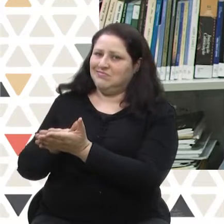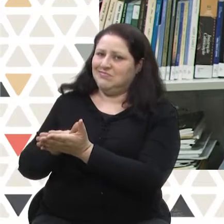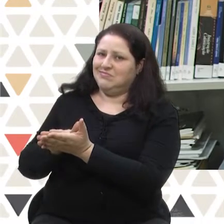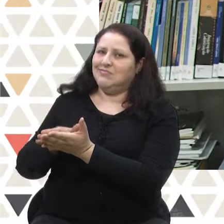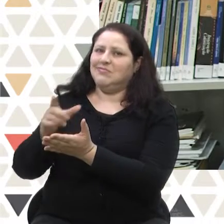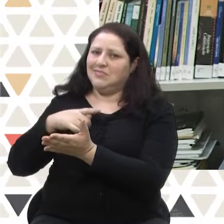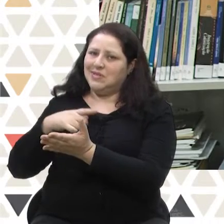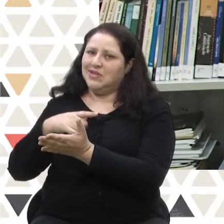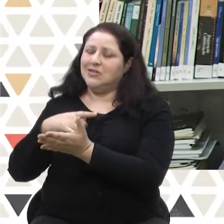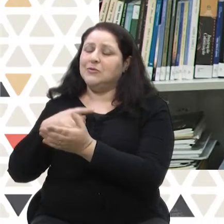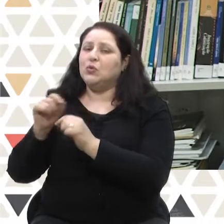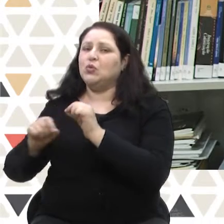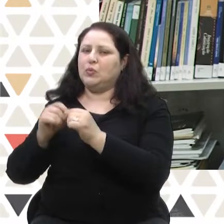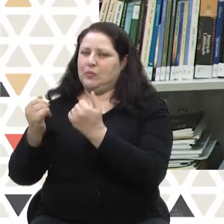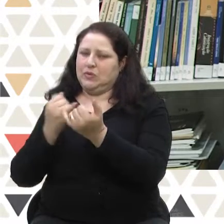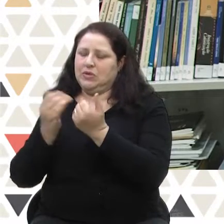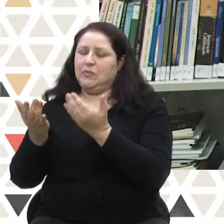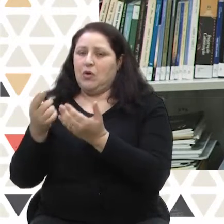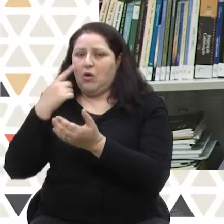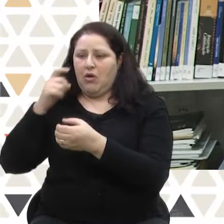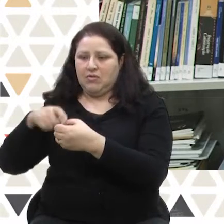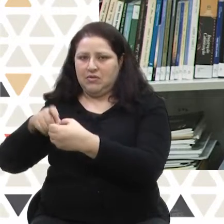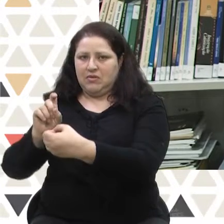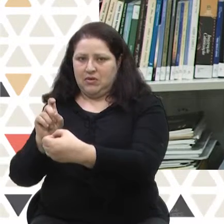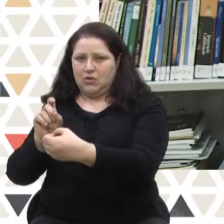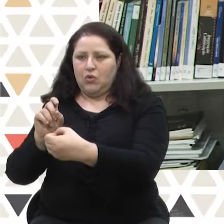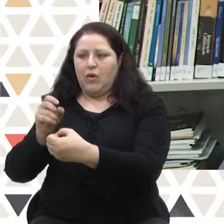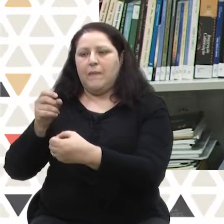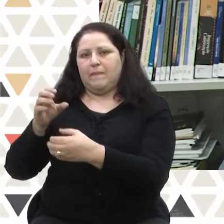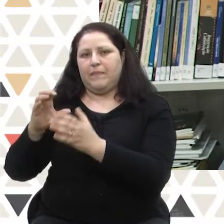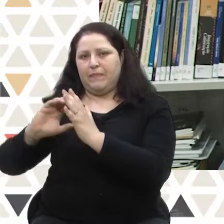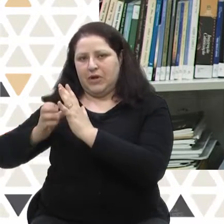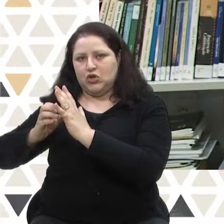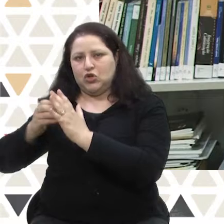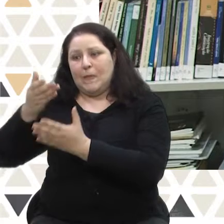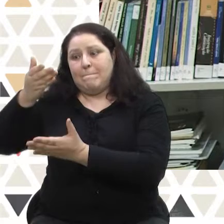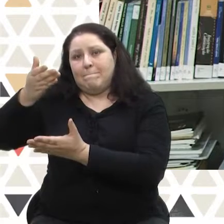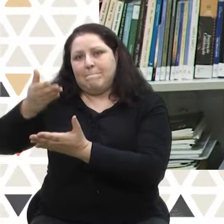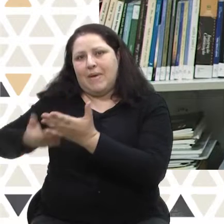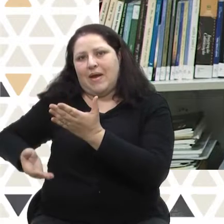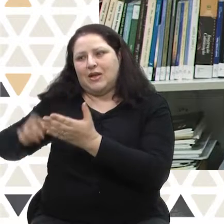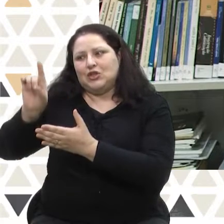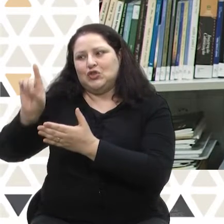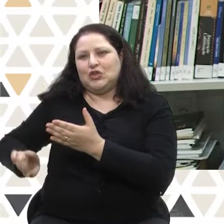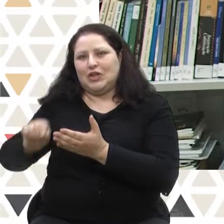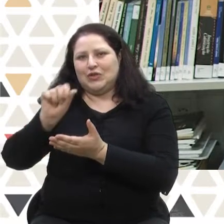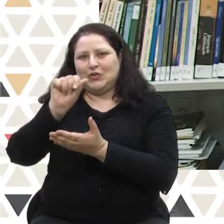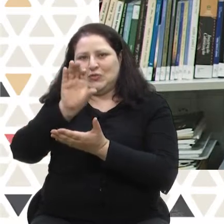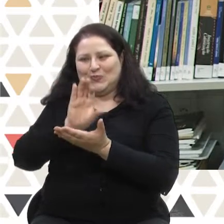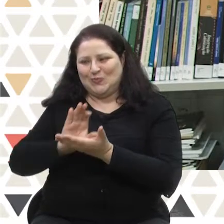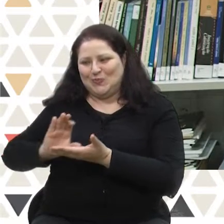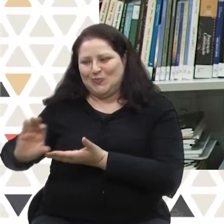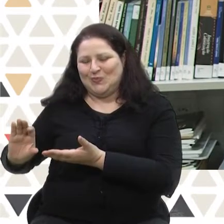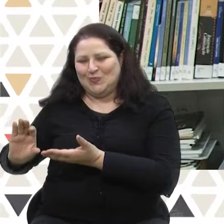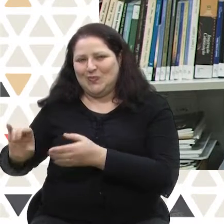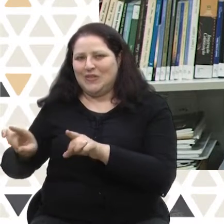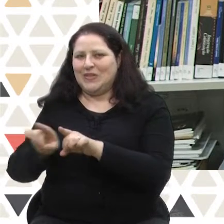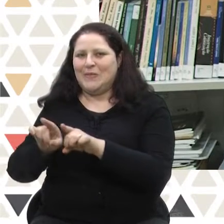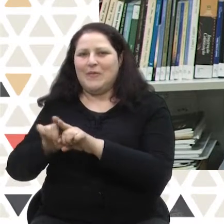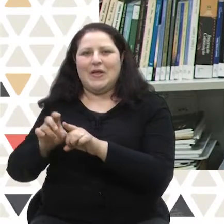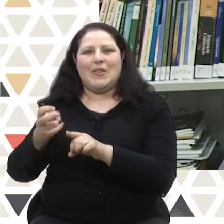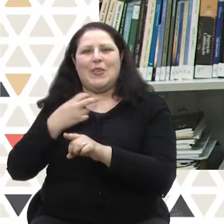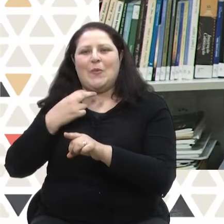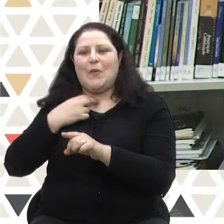federação. No entanto, há punição, há uma sanção. Saindo da federação, o partido perde o direito ao recurso do